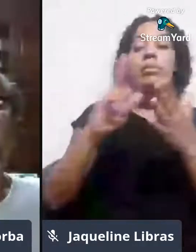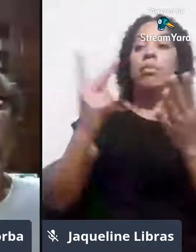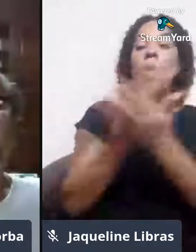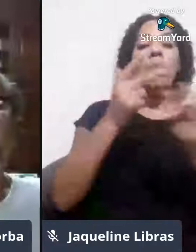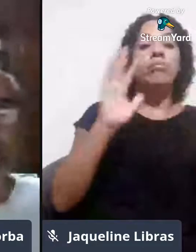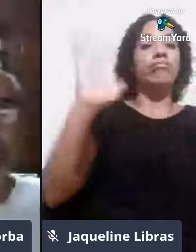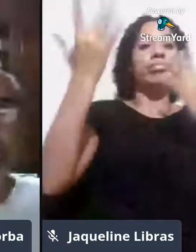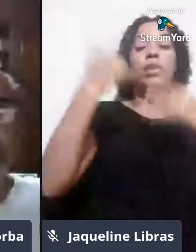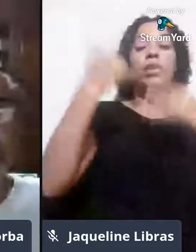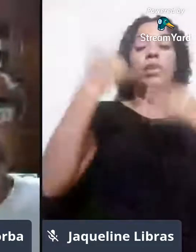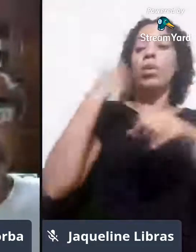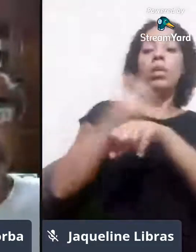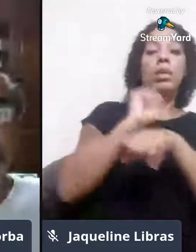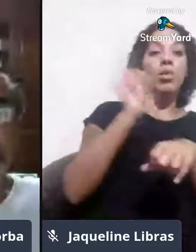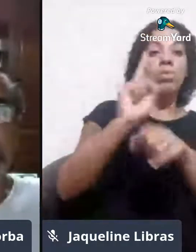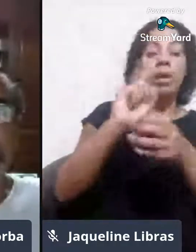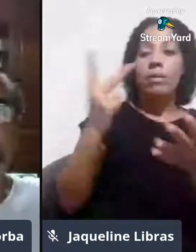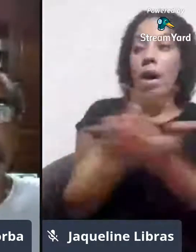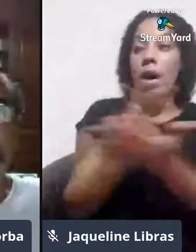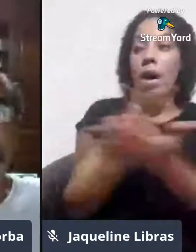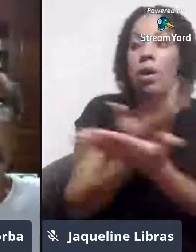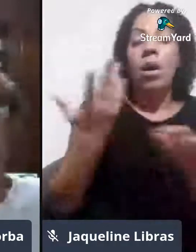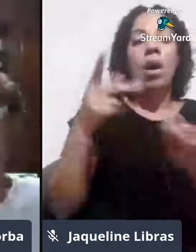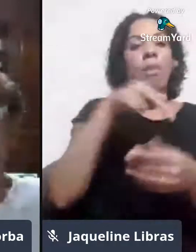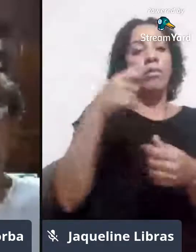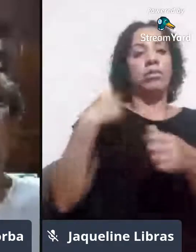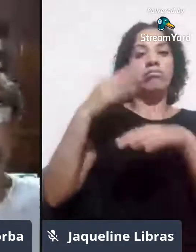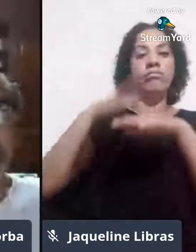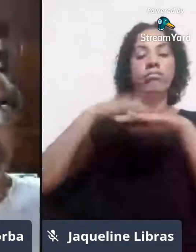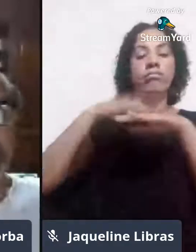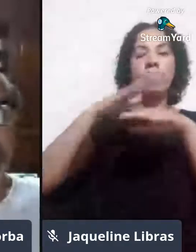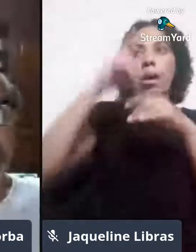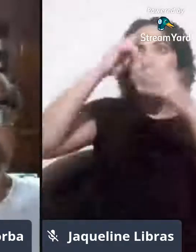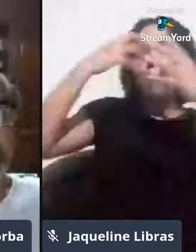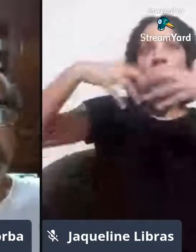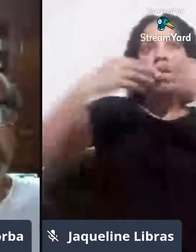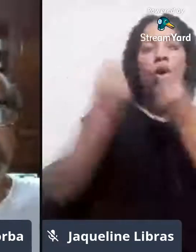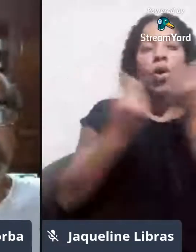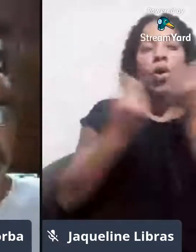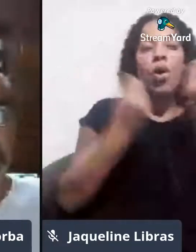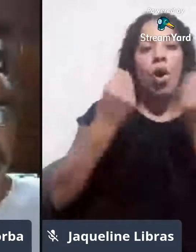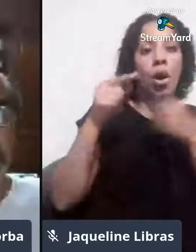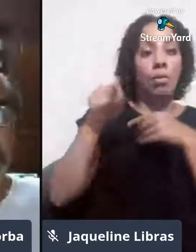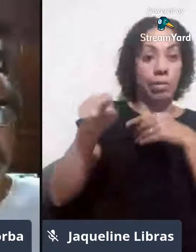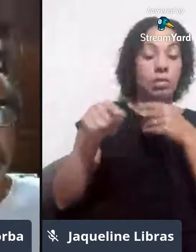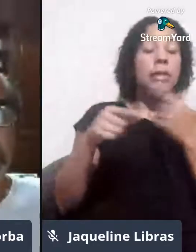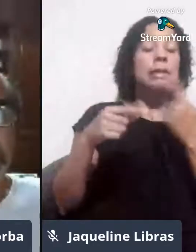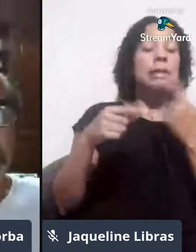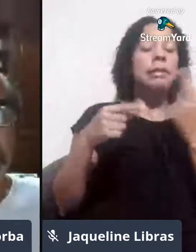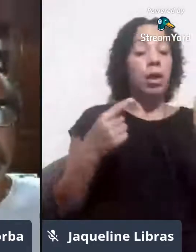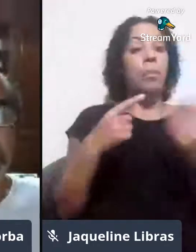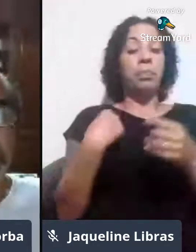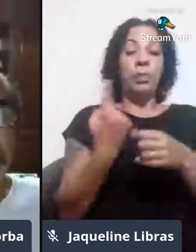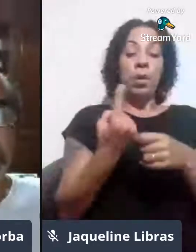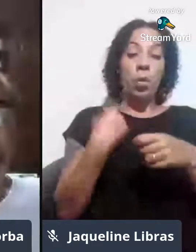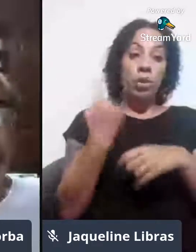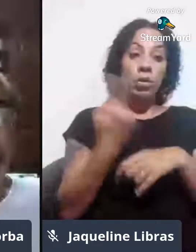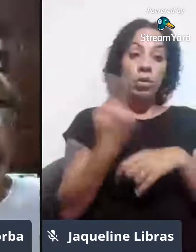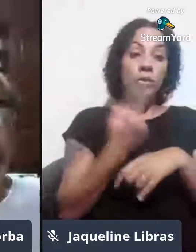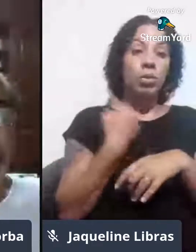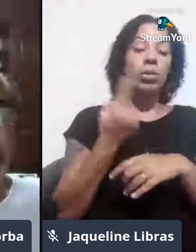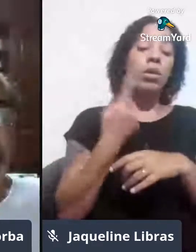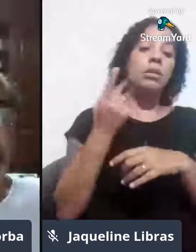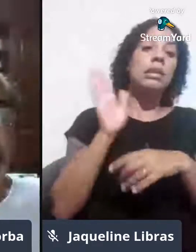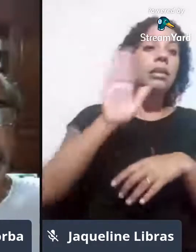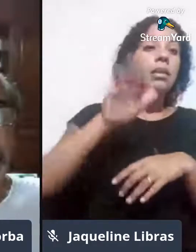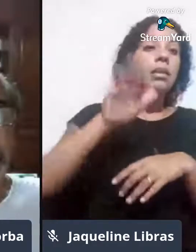estavam esperadas e aconteceu e ele precisa pensar sobre aquilo. Então, quando nós trazemos o